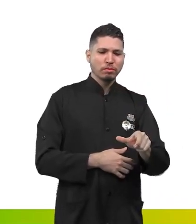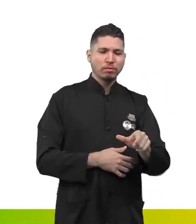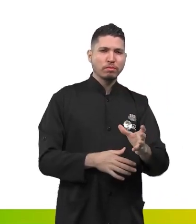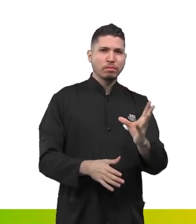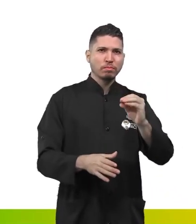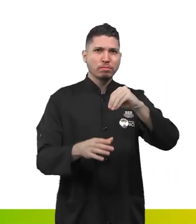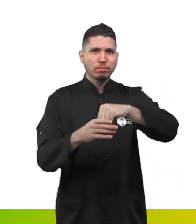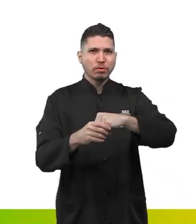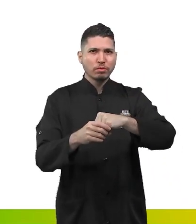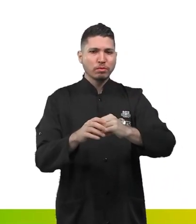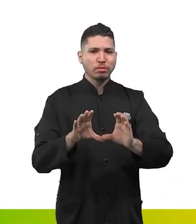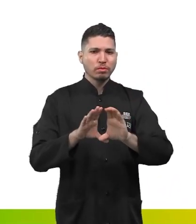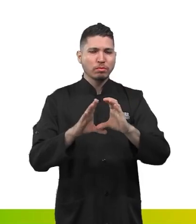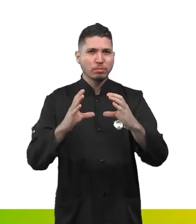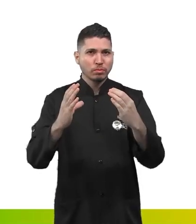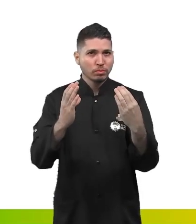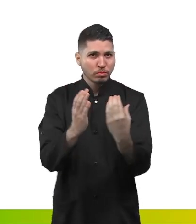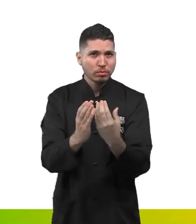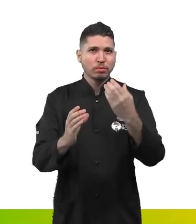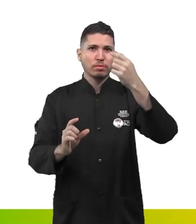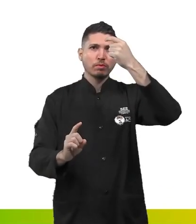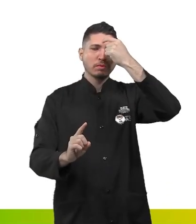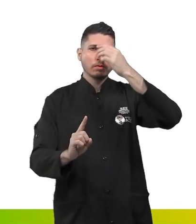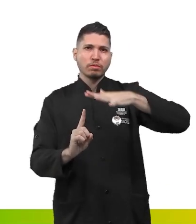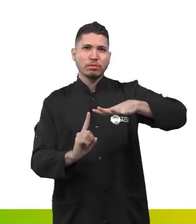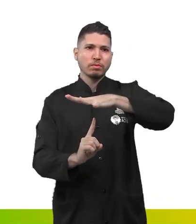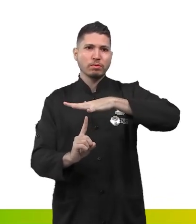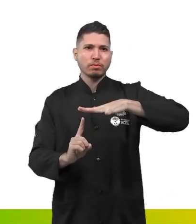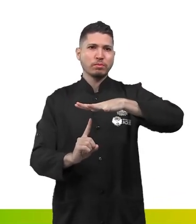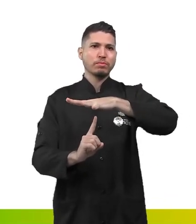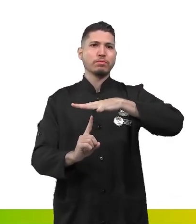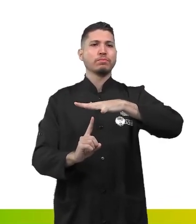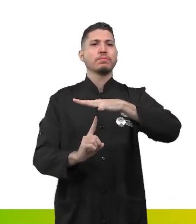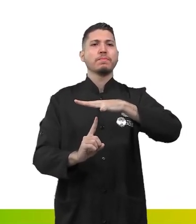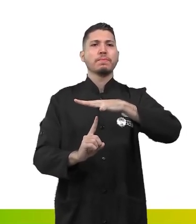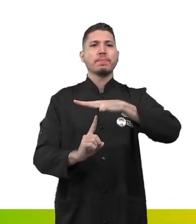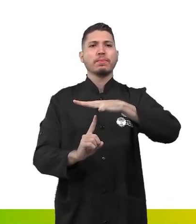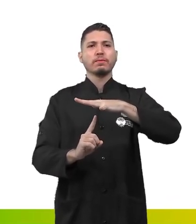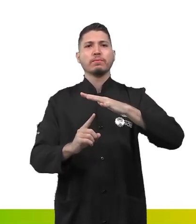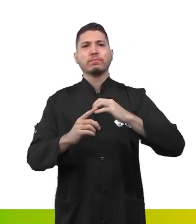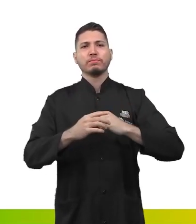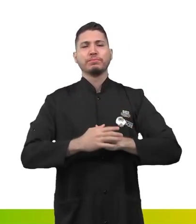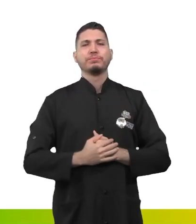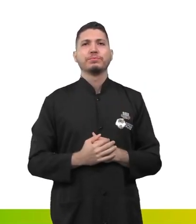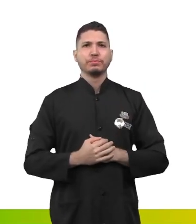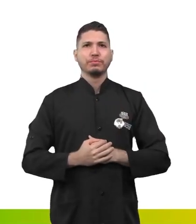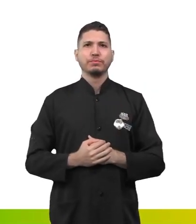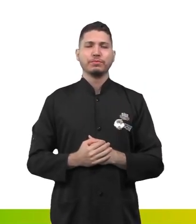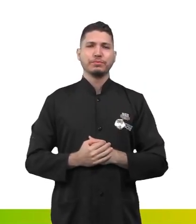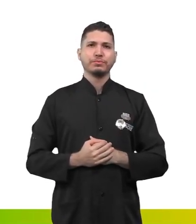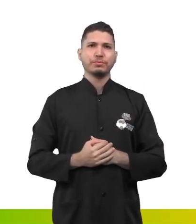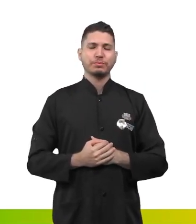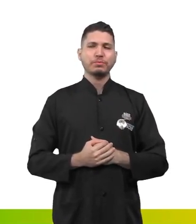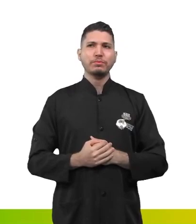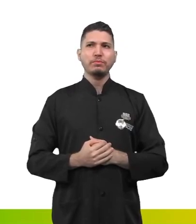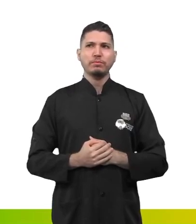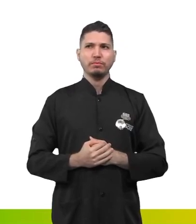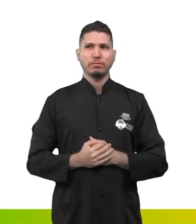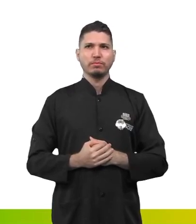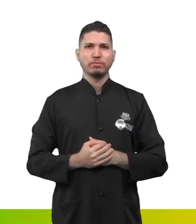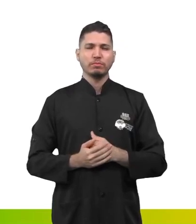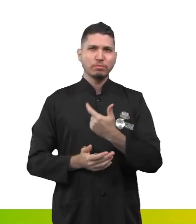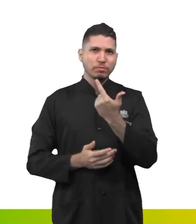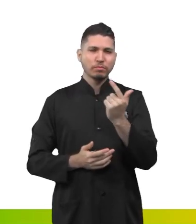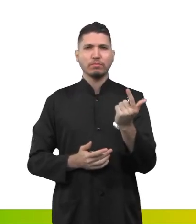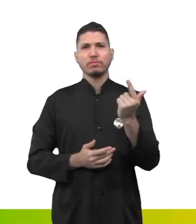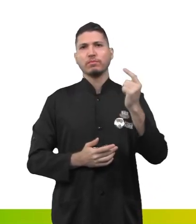moral, e que o sofrimento deve ser evitado a qualquer ser capaz de senti-lo. Outro